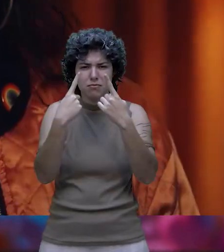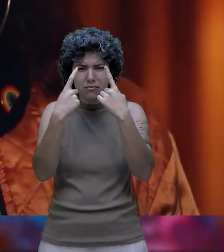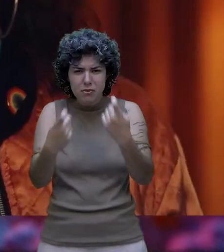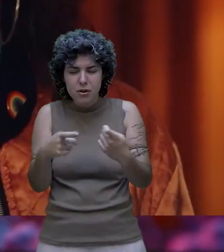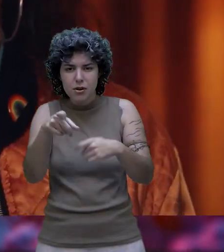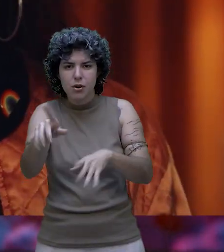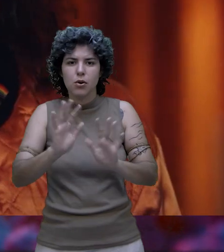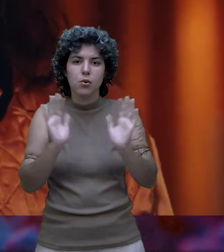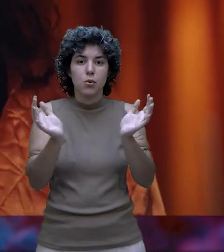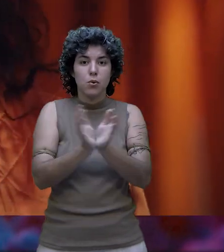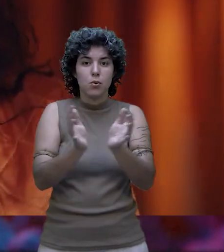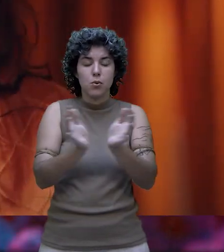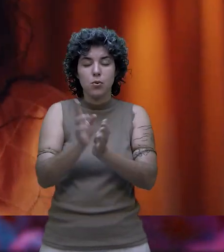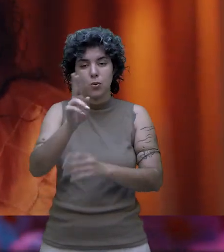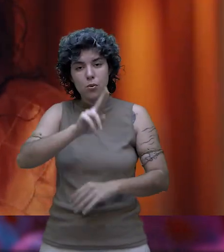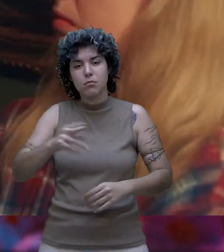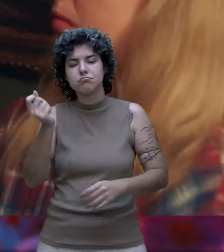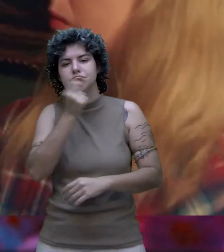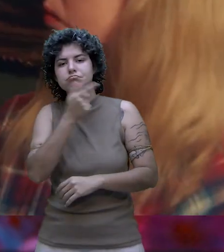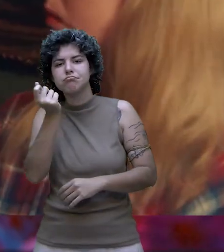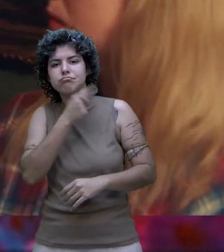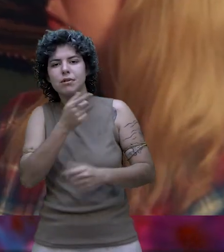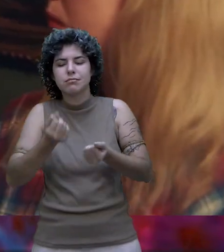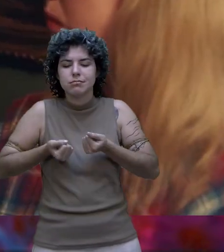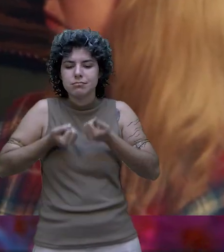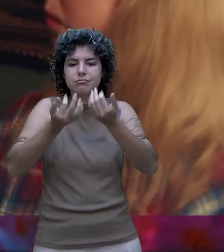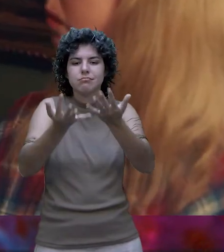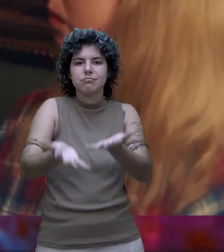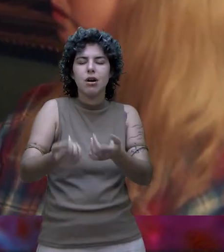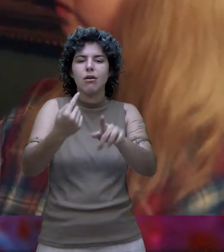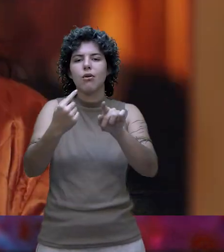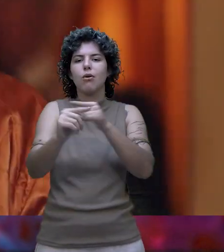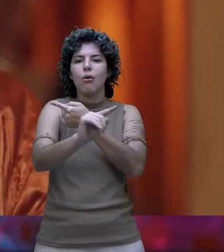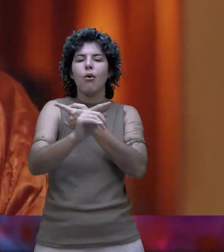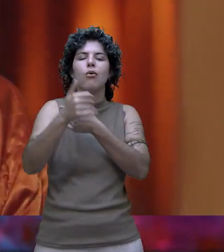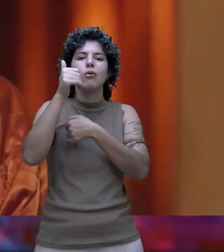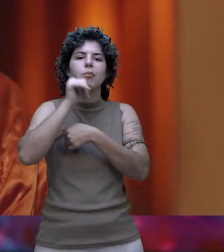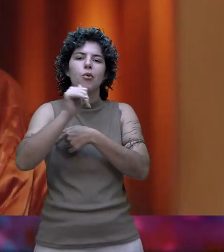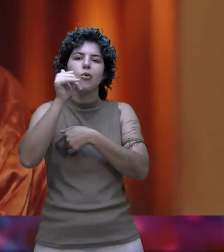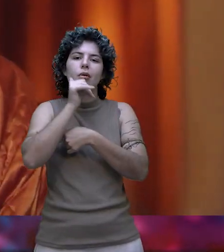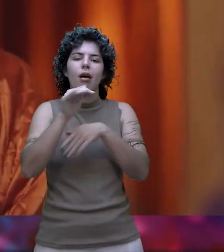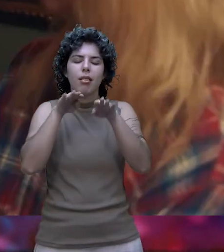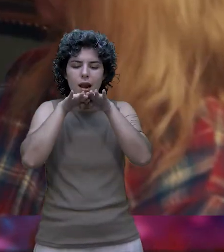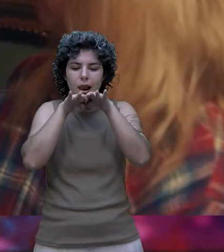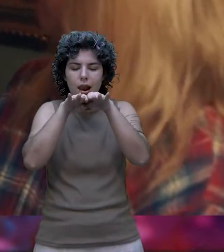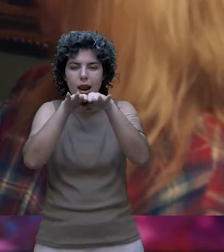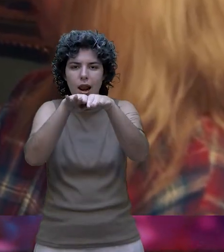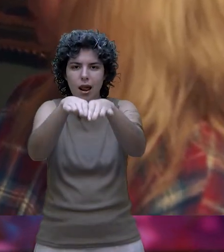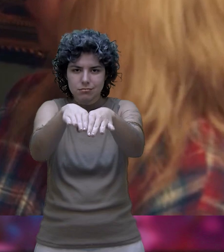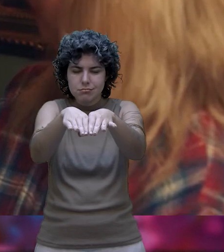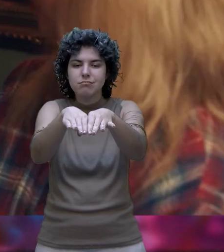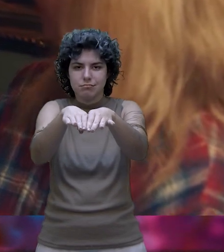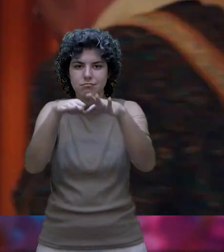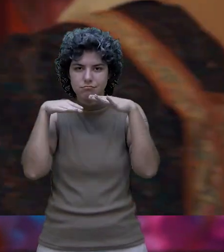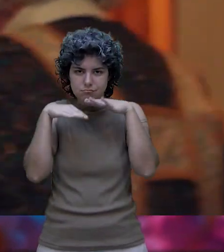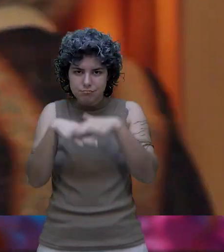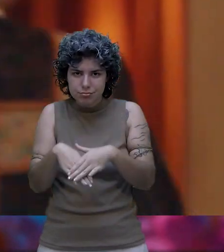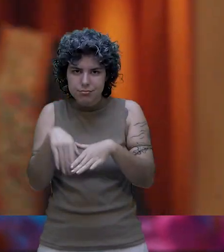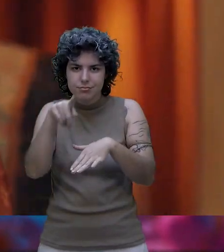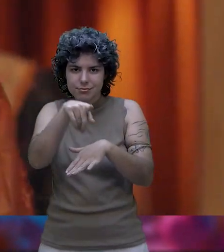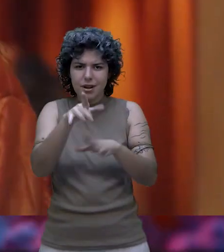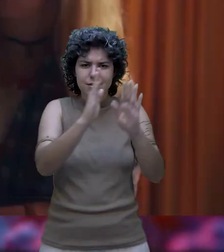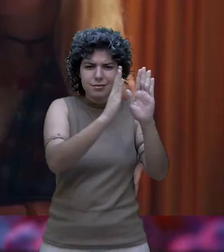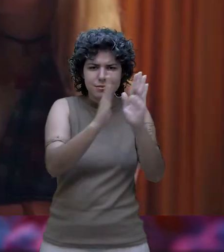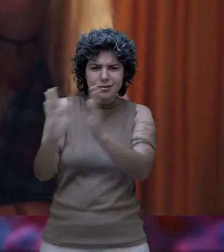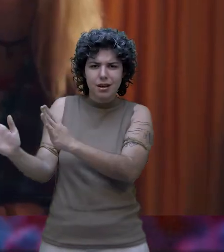como arma contra um mundo que espera que meninas sejam comportadas. A cena do discurso no concurso de ensaios, um tapa